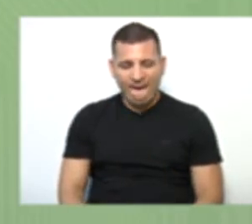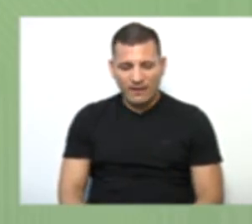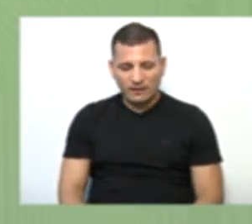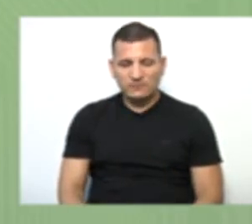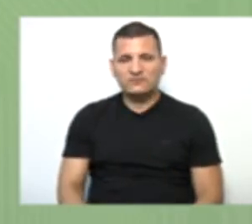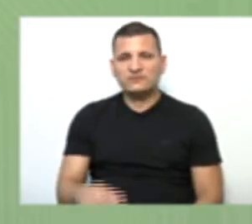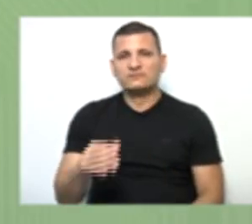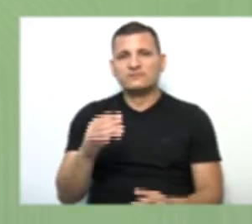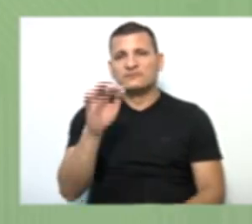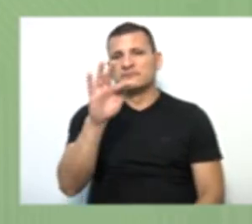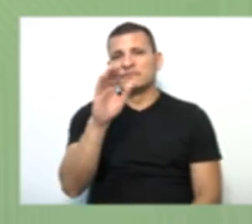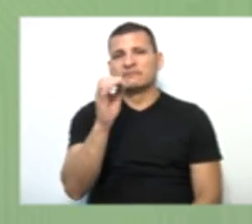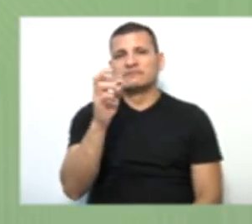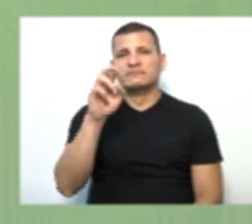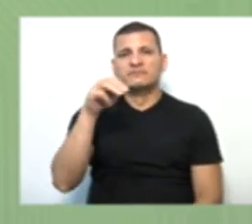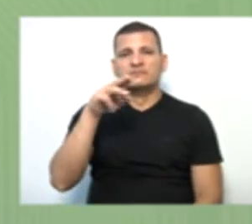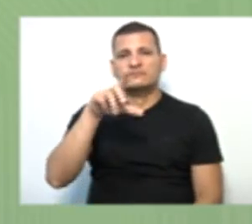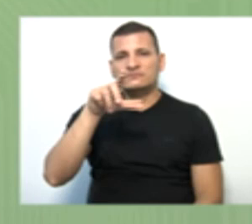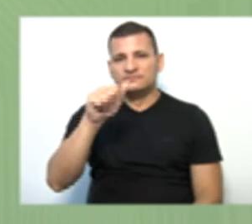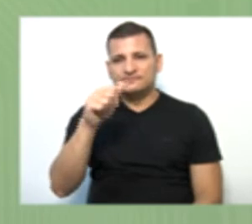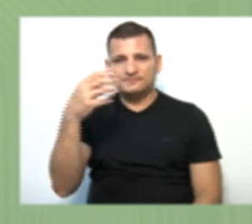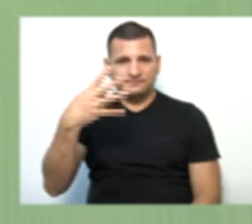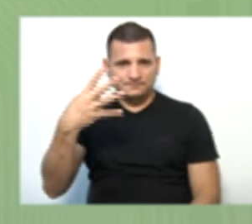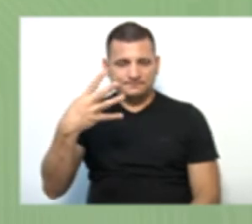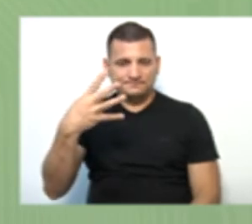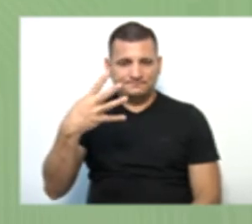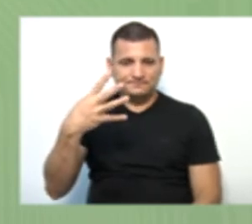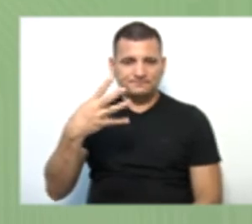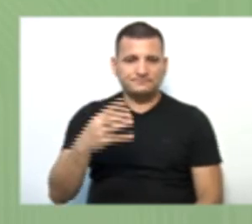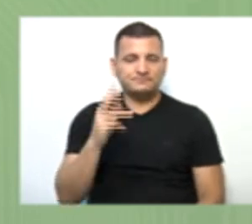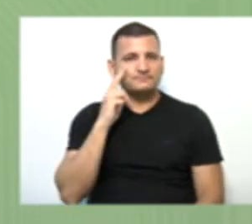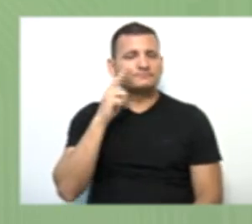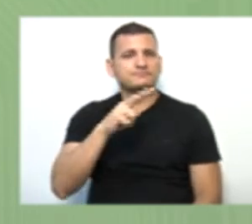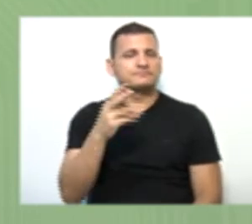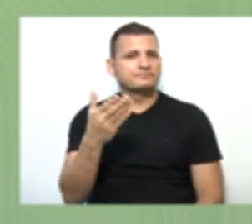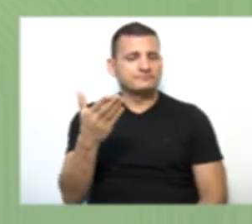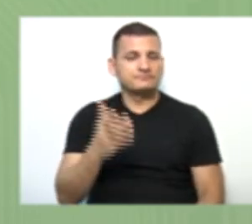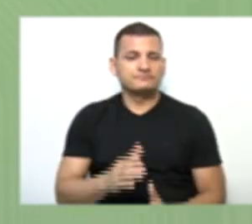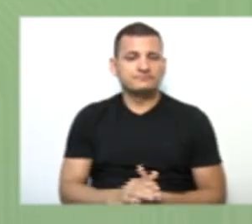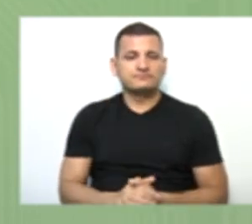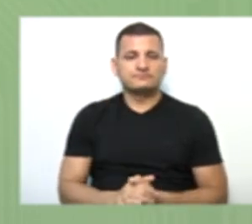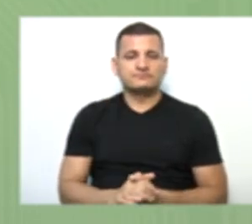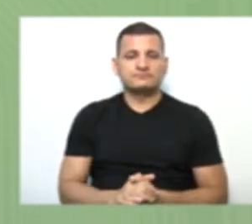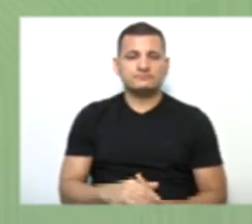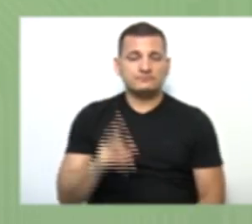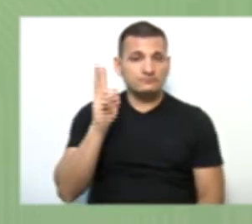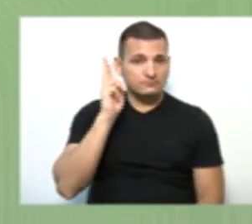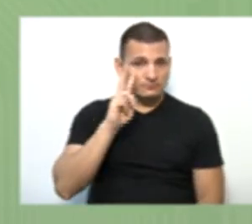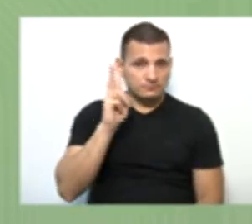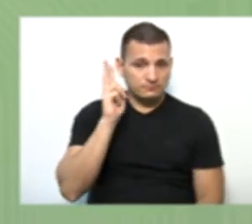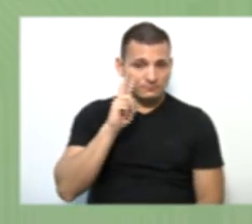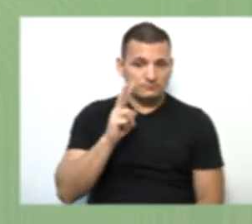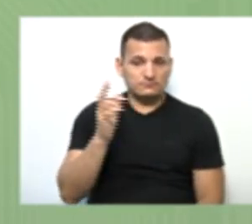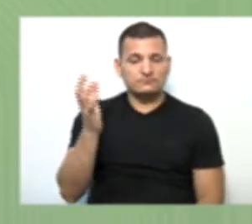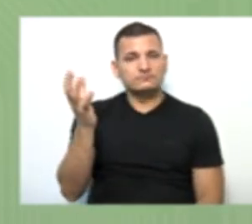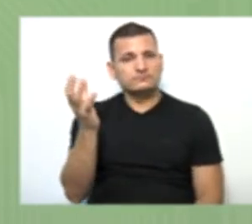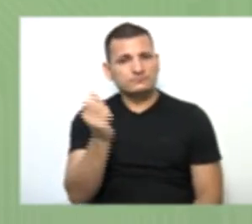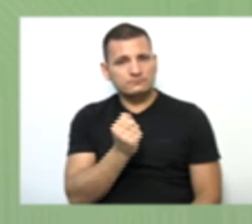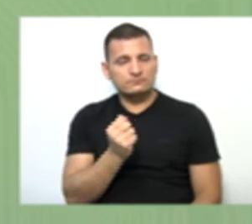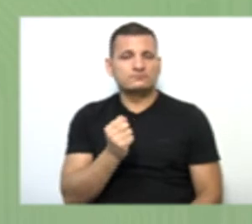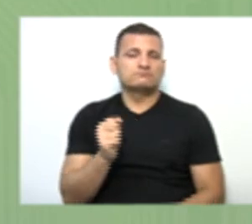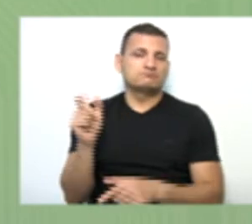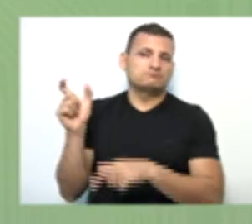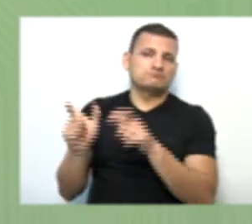fórmula, exemplo de lançamentos na Fórmula 4, o que veremos? Veremos que o histórico, recebimento de valores